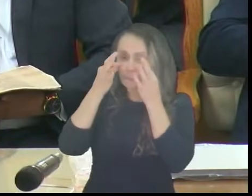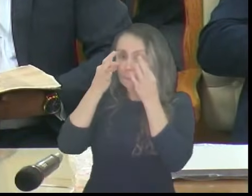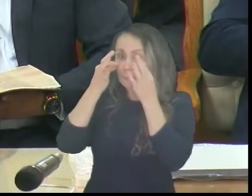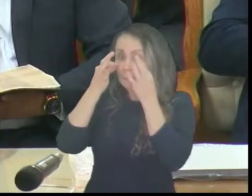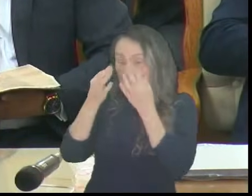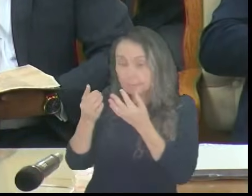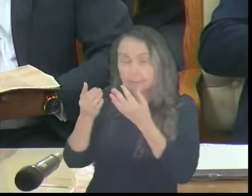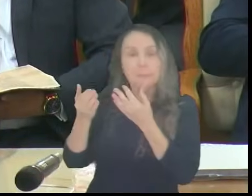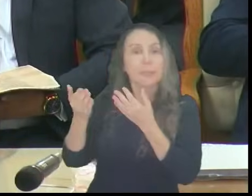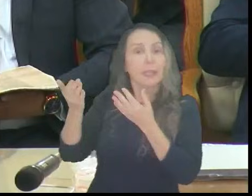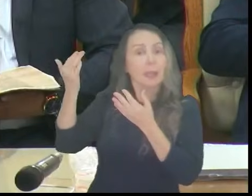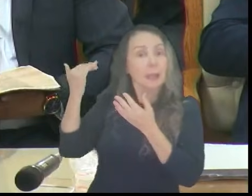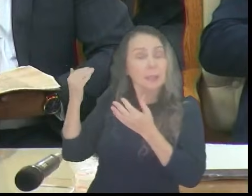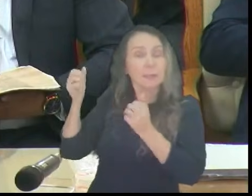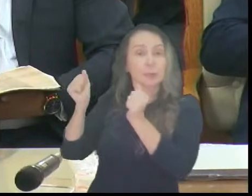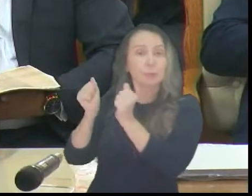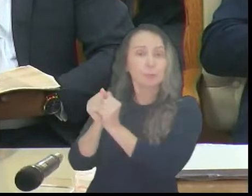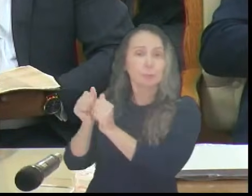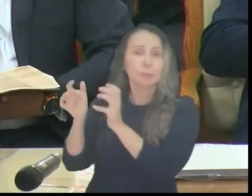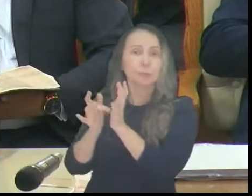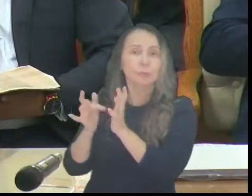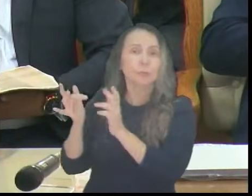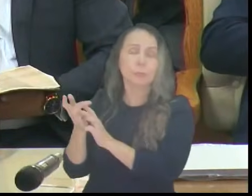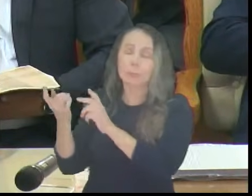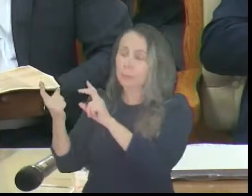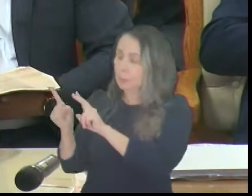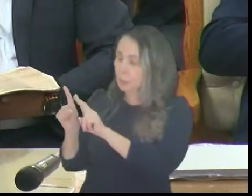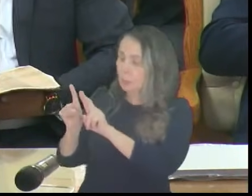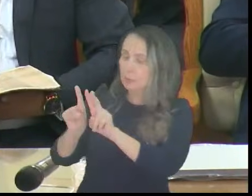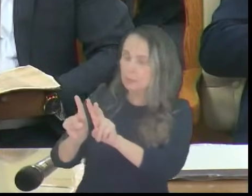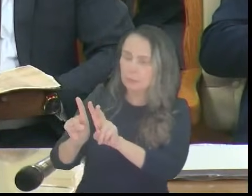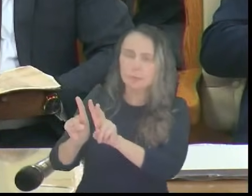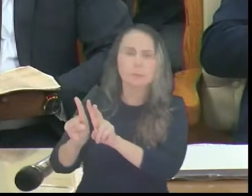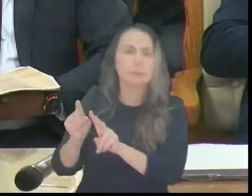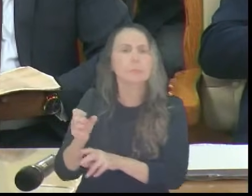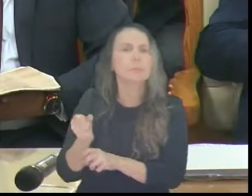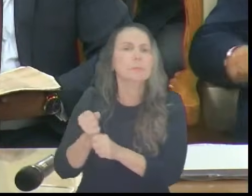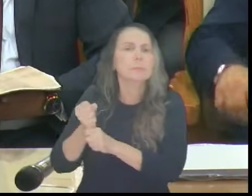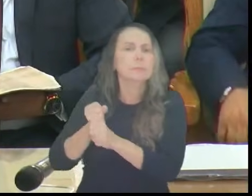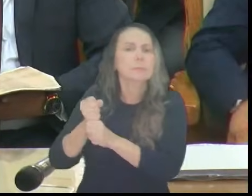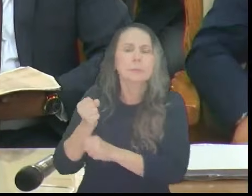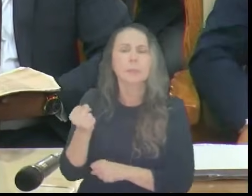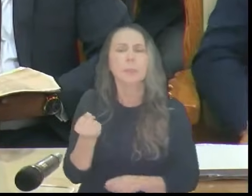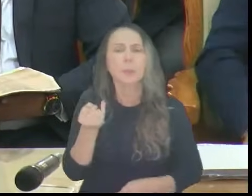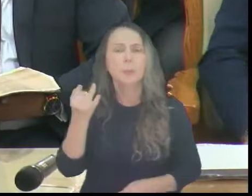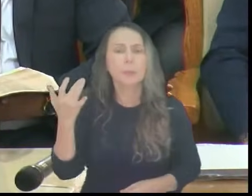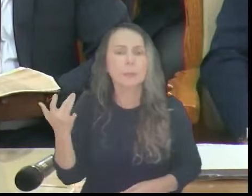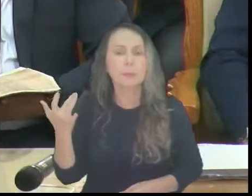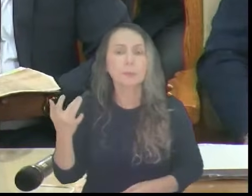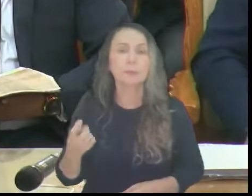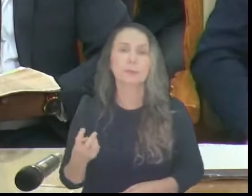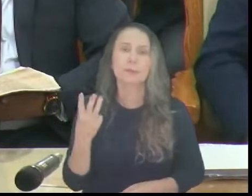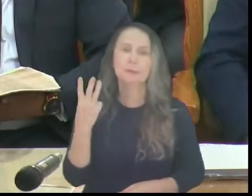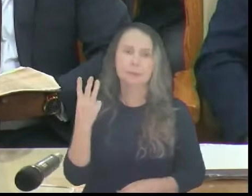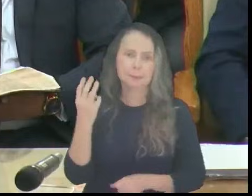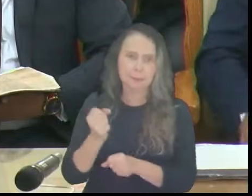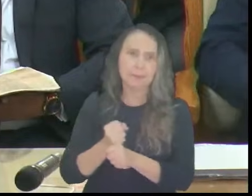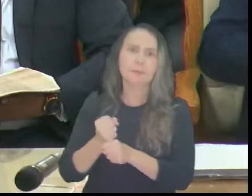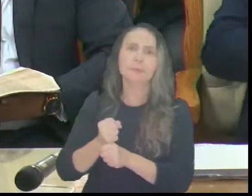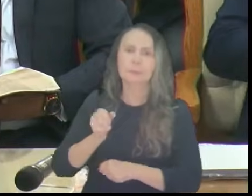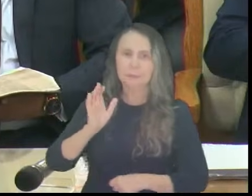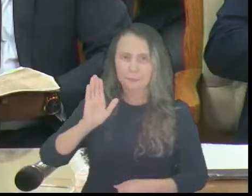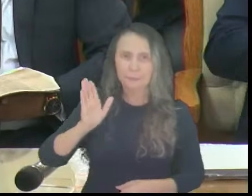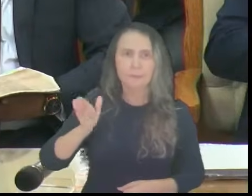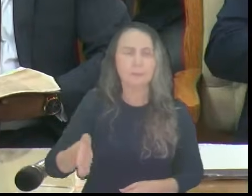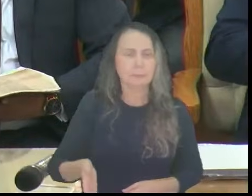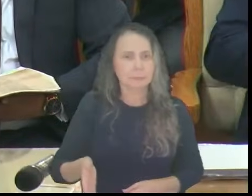fisicamente. Eles passaram quantos anos com Jesus? Eles passaram quantos anos? 3 anos. 3 anos e meio.